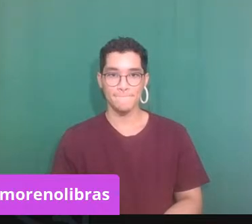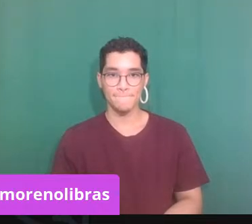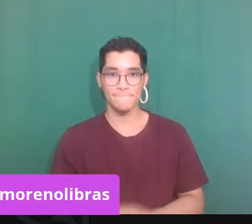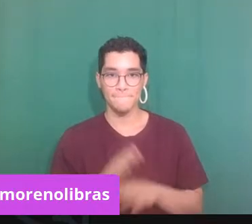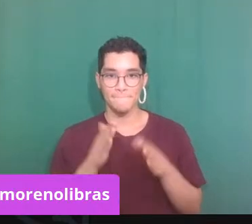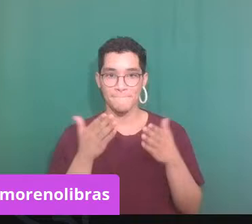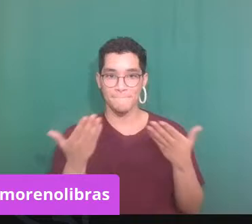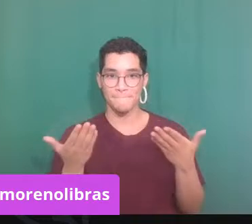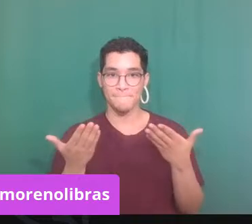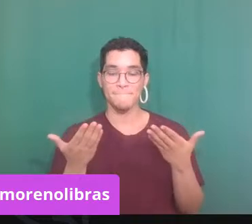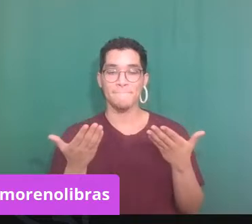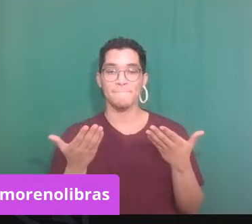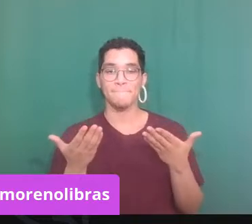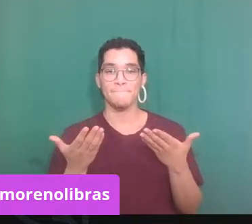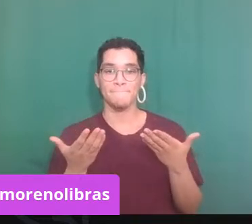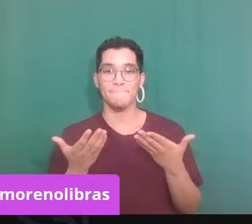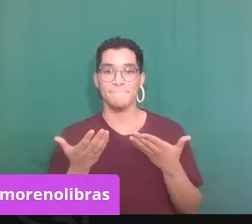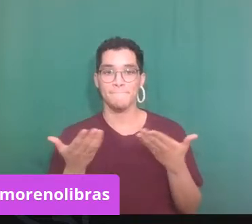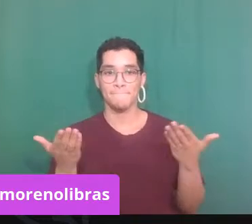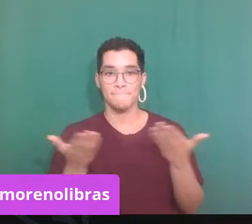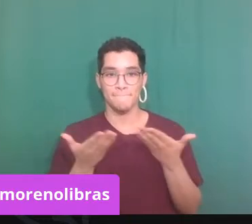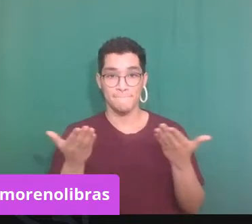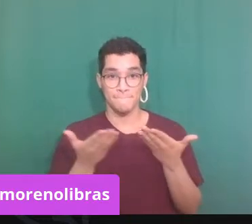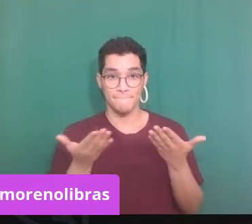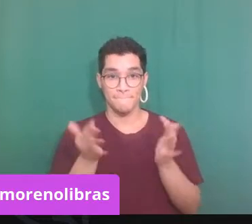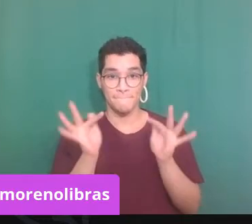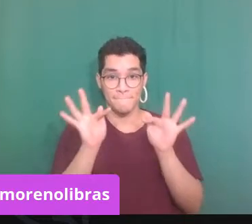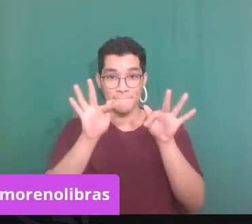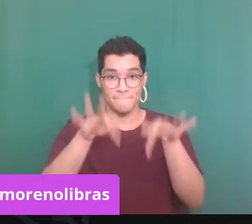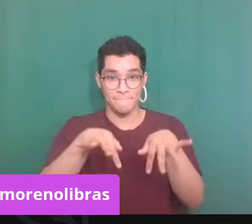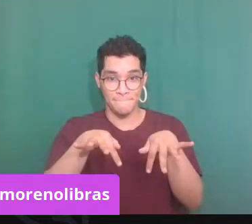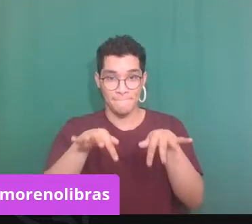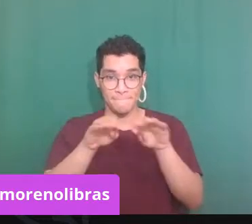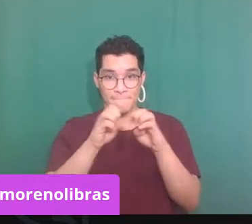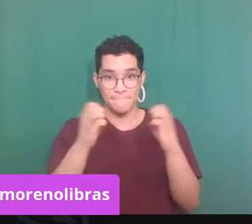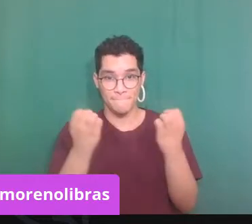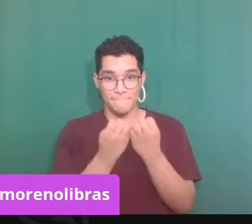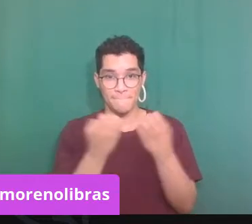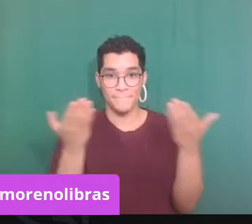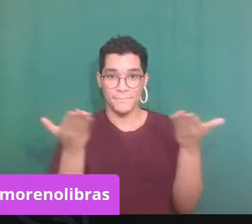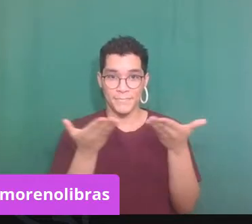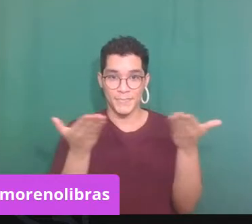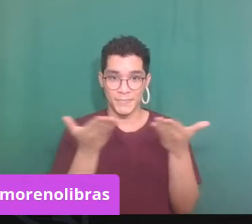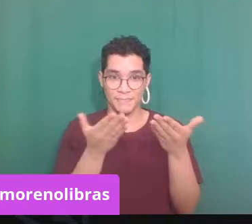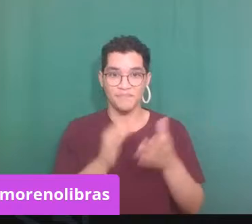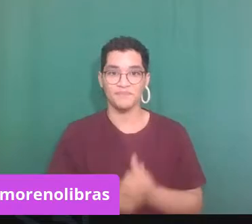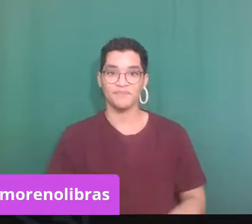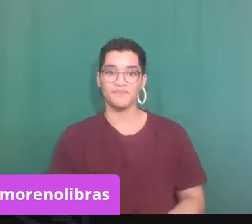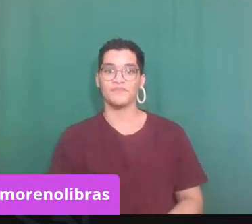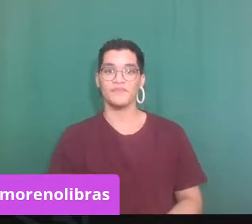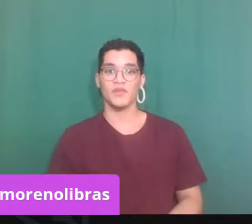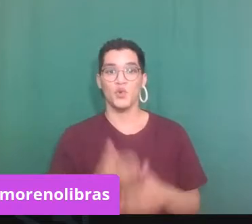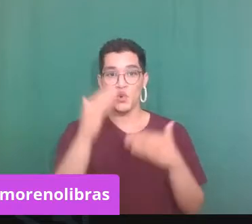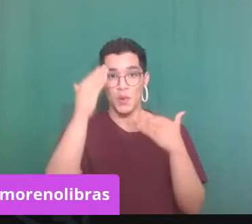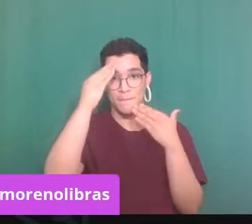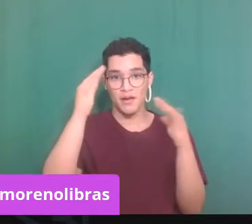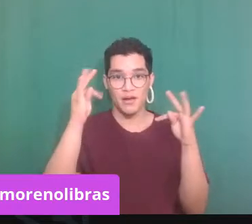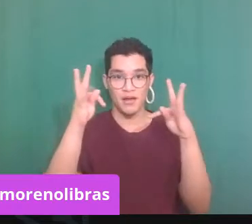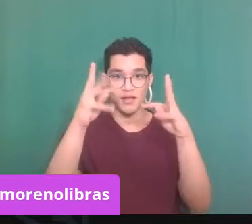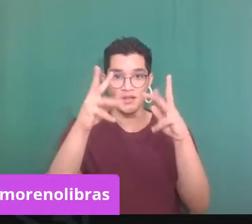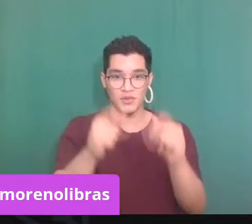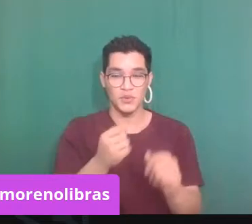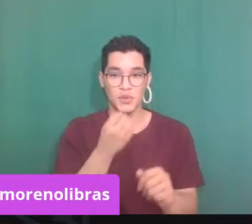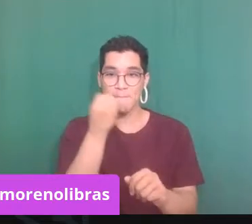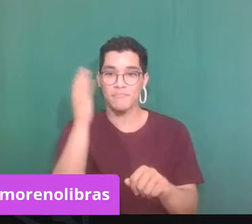Então, estamos dando por encerramento o nosso evento de hoje. Obrigada a todos e uma ótima